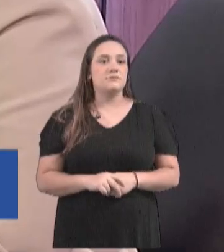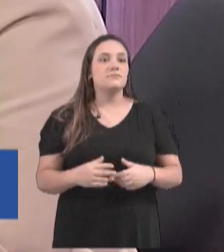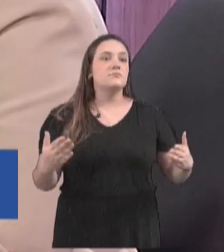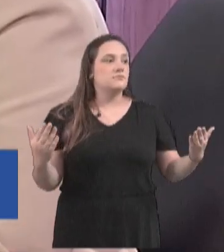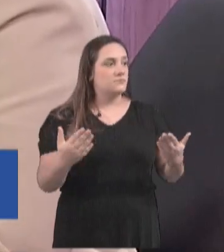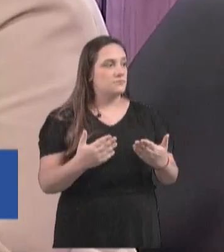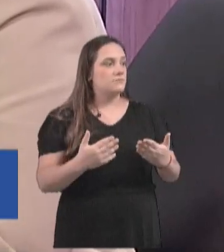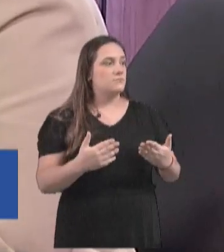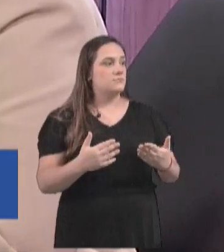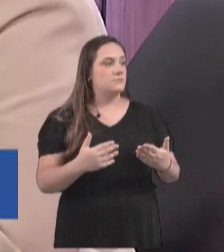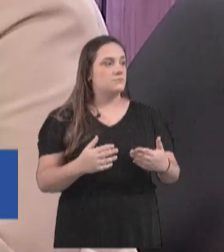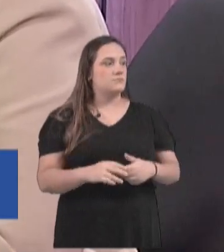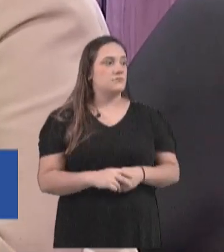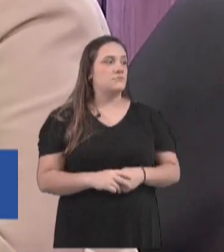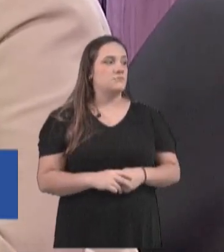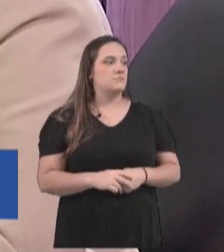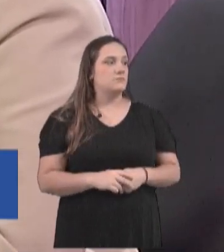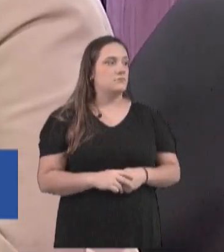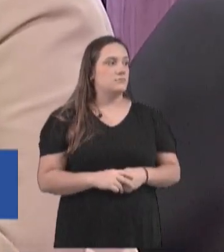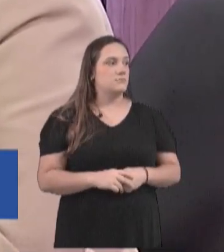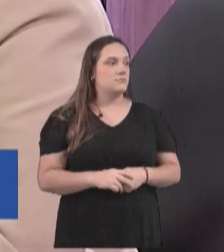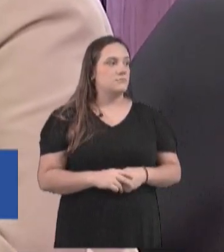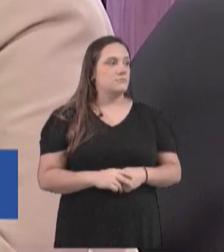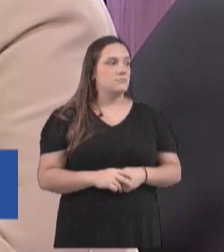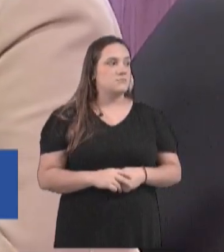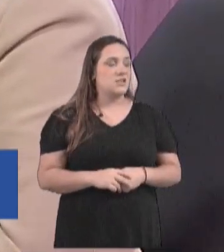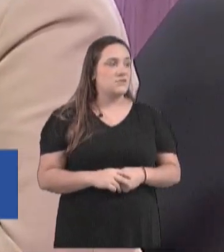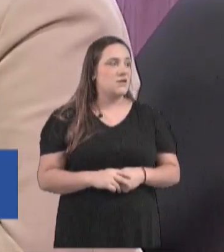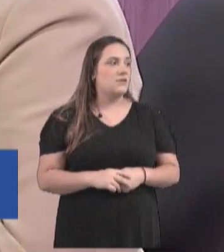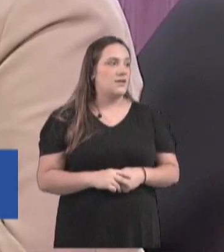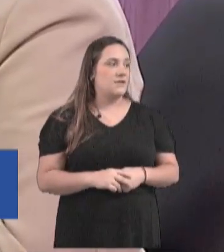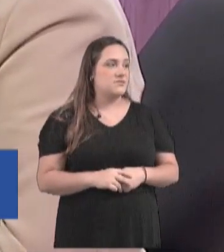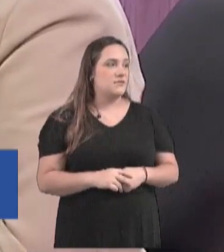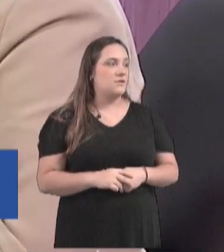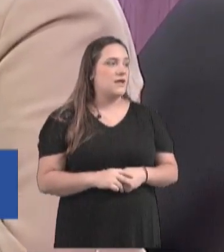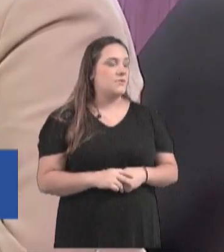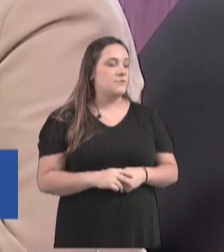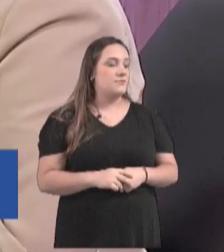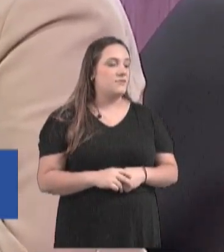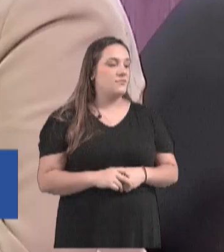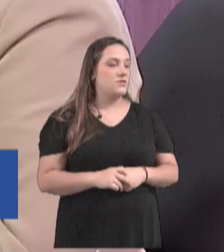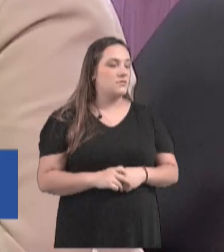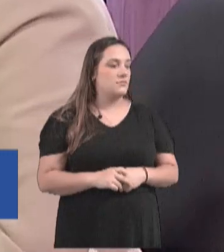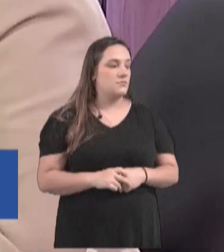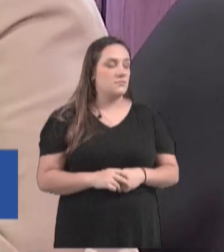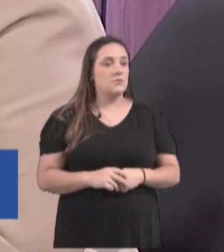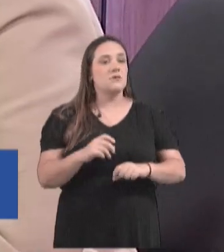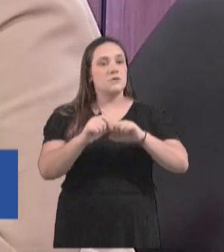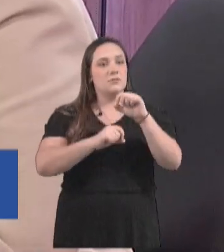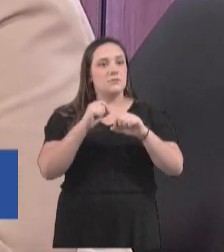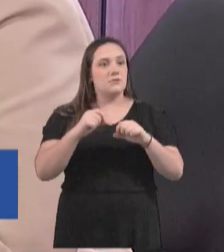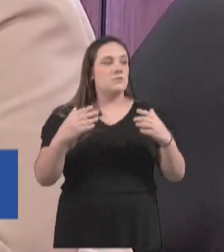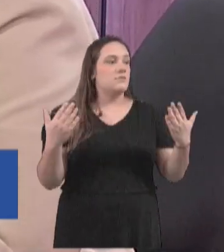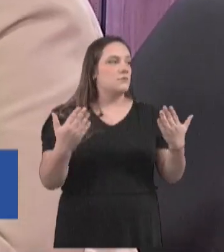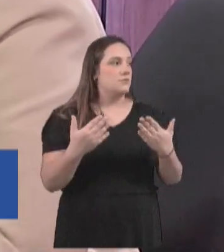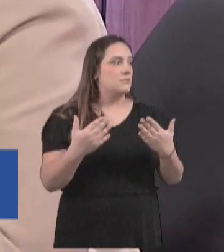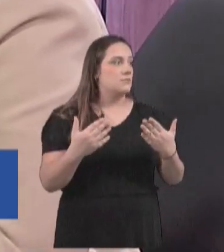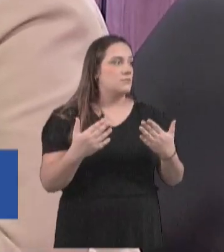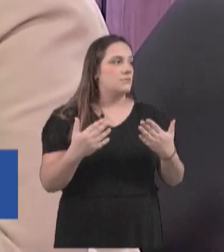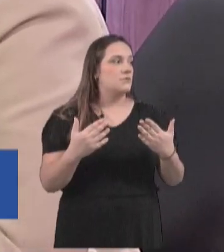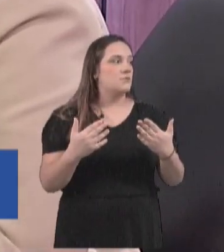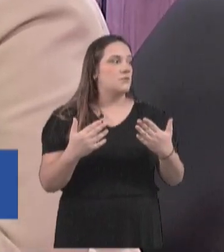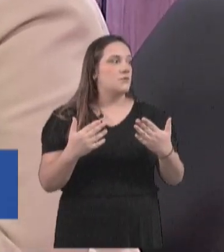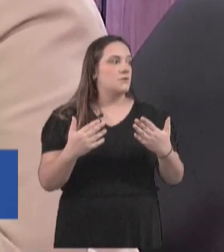para nós o que a Assembleia Legislativa pode fazer nesse cenário, né? Ele não vai falar como um